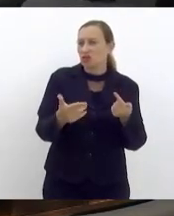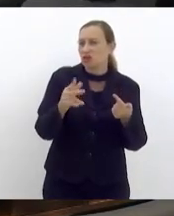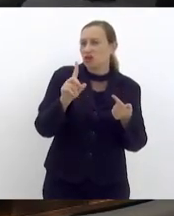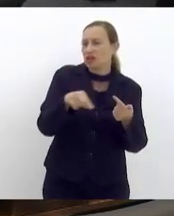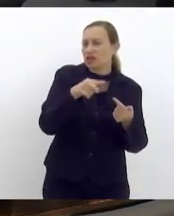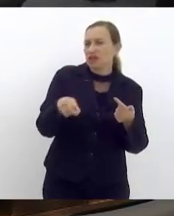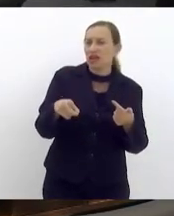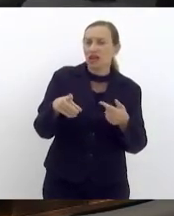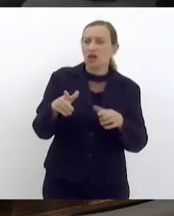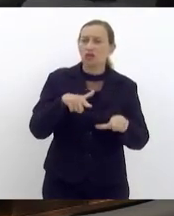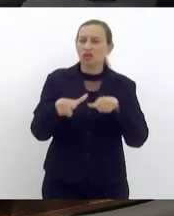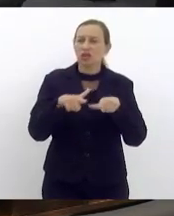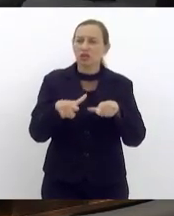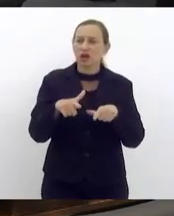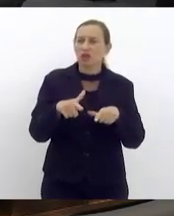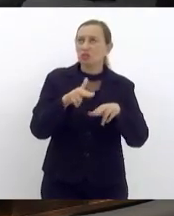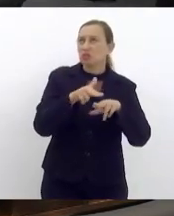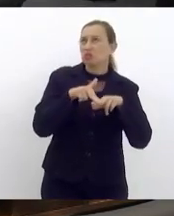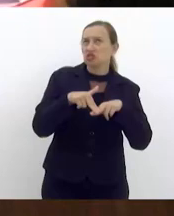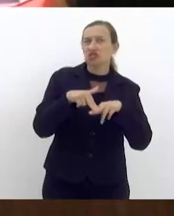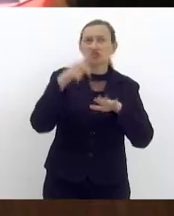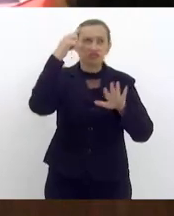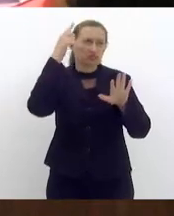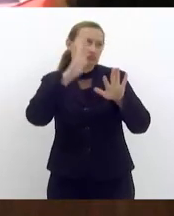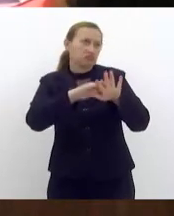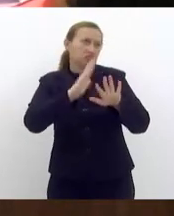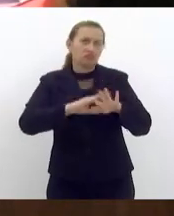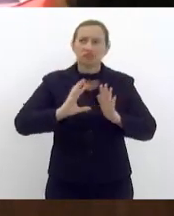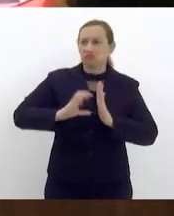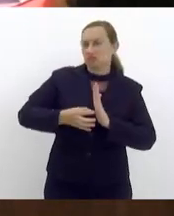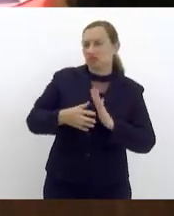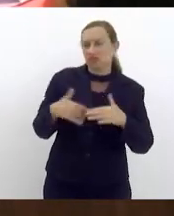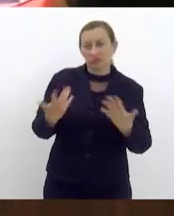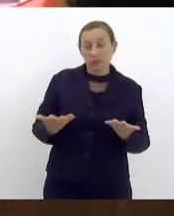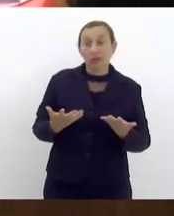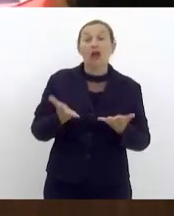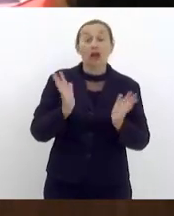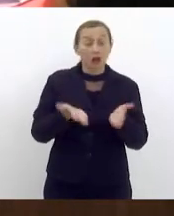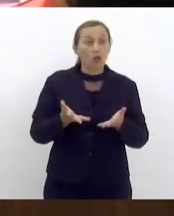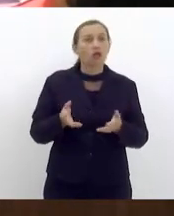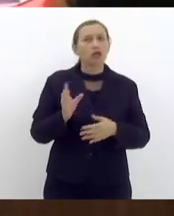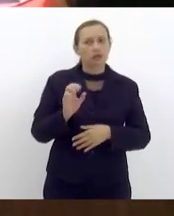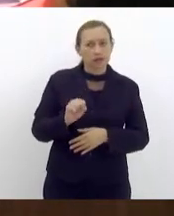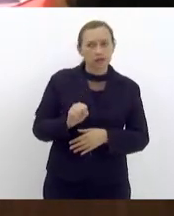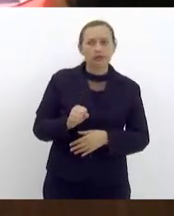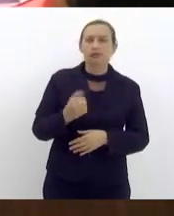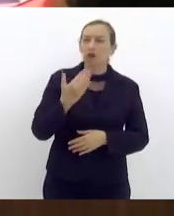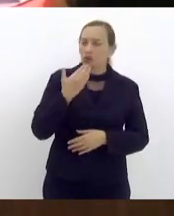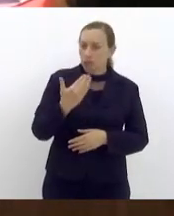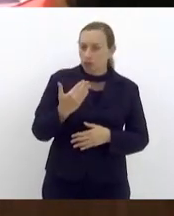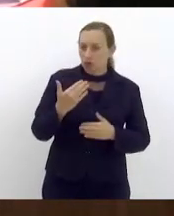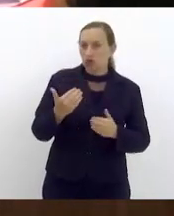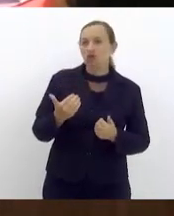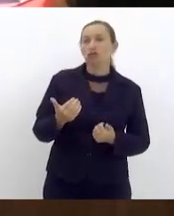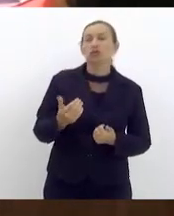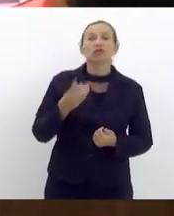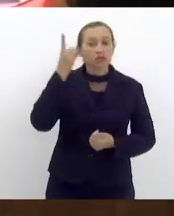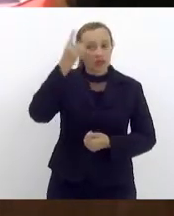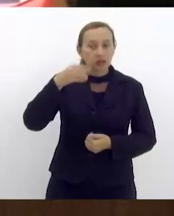mandato por conta de vertente ideológica ou partidária ou algo do tipo agora é necessário aí fica o meu apelo